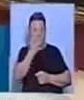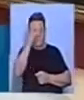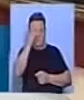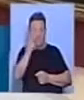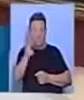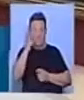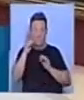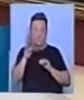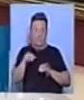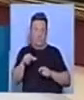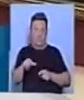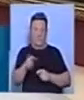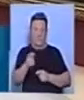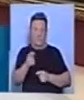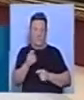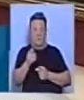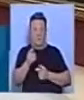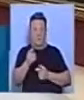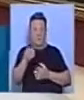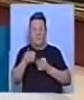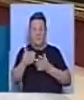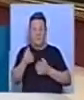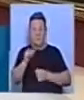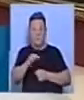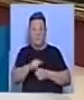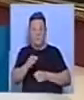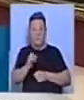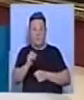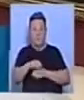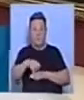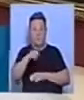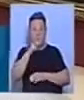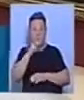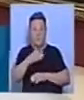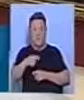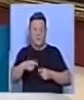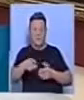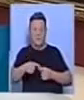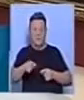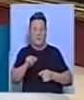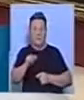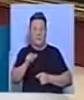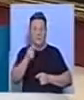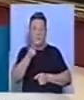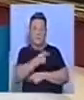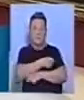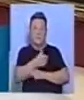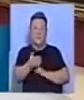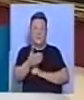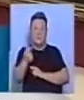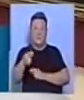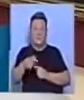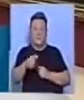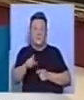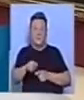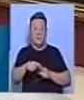aqui um equipamento do palácio digamos assim sobretudo uma grande sala sala dos embaixadores ou não quer mais